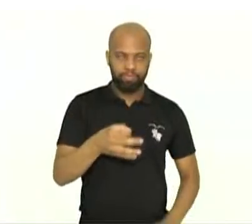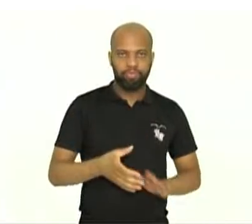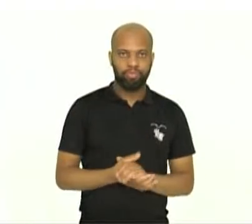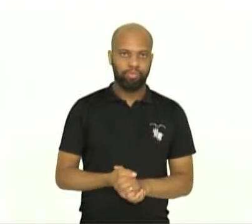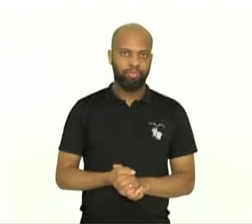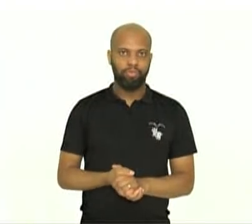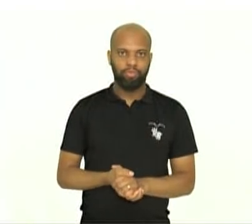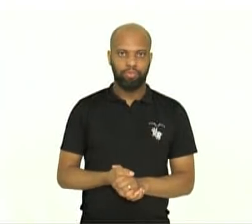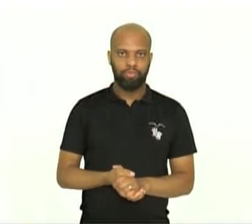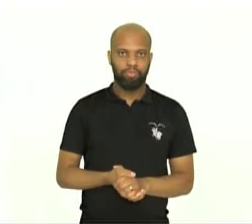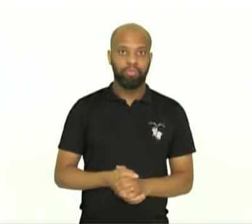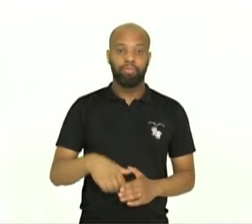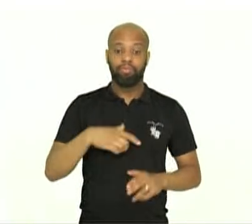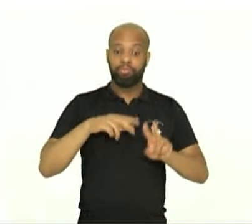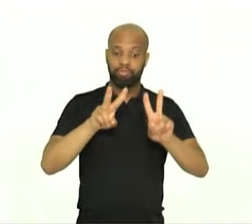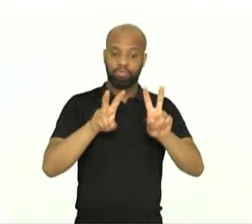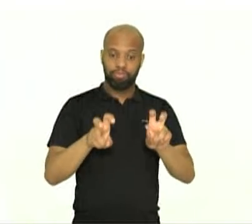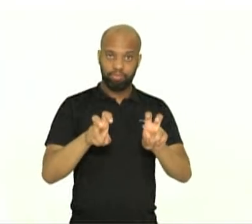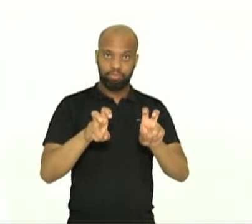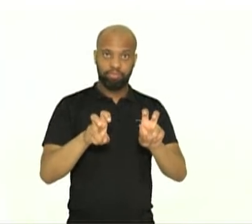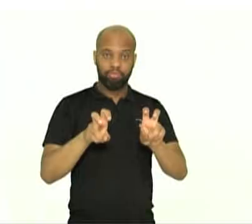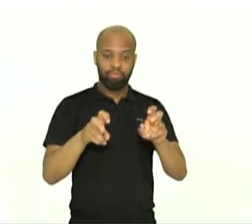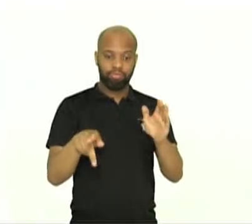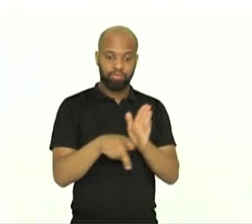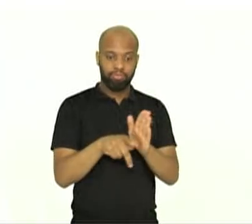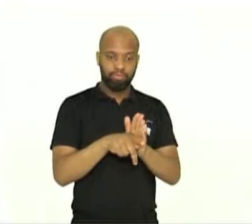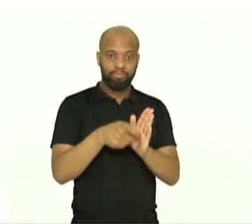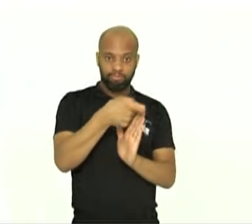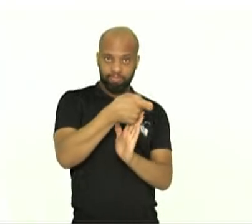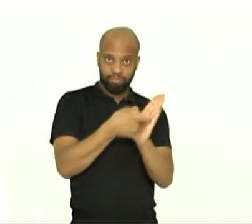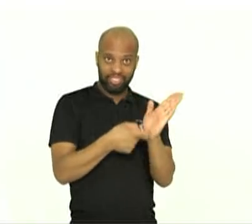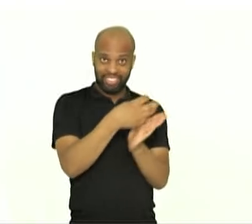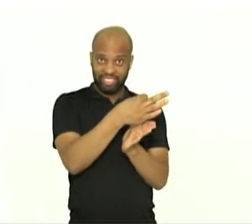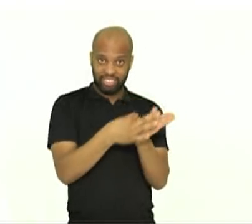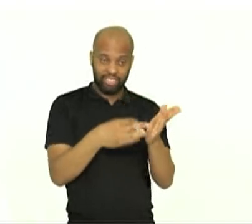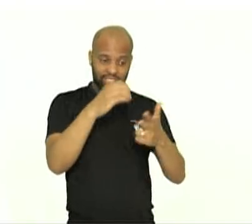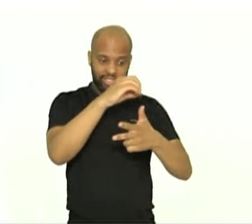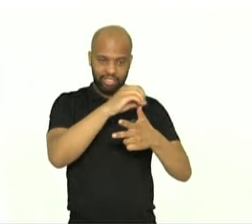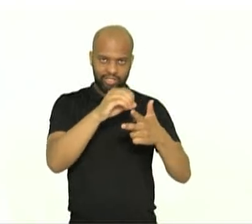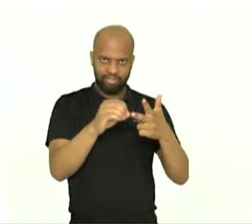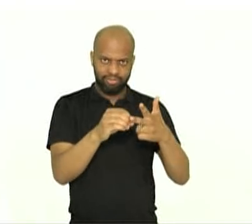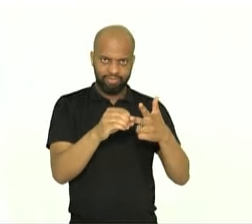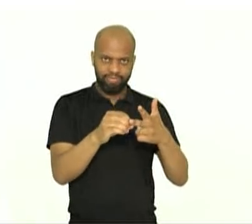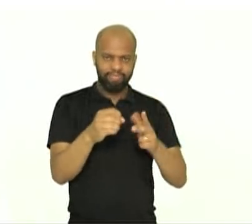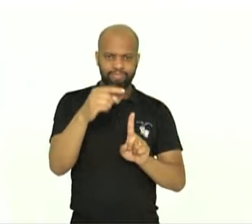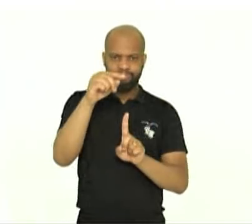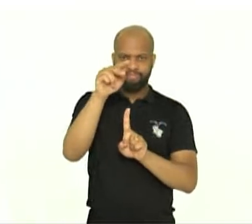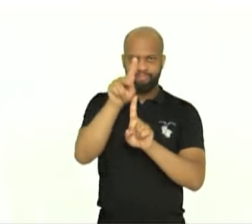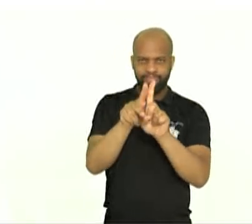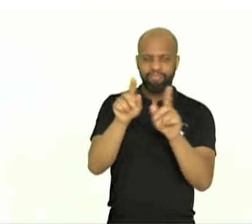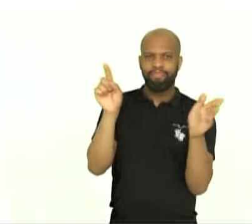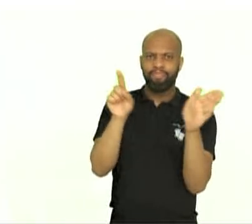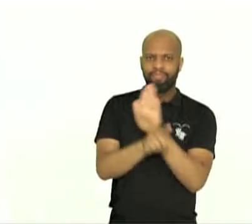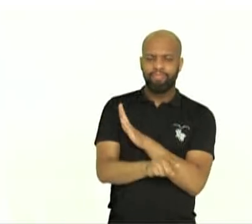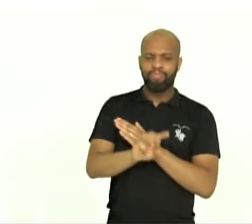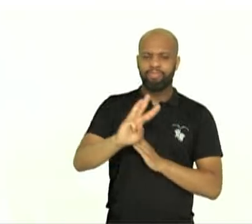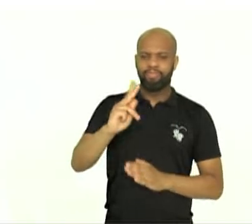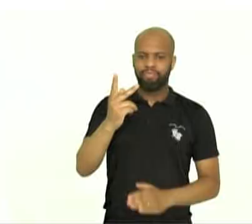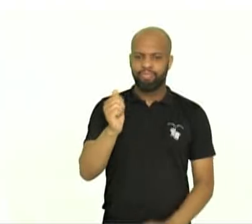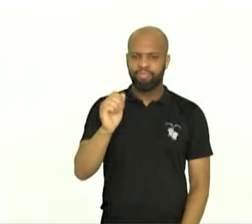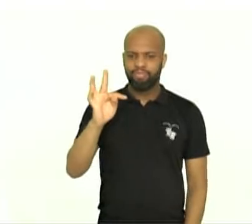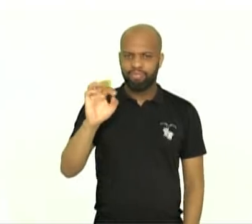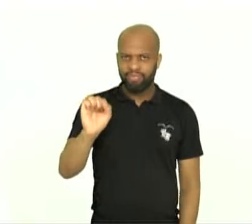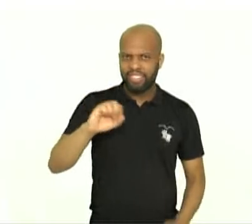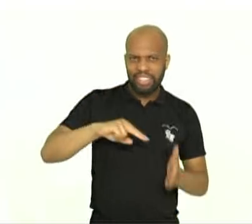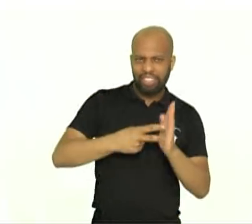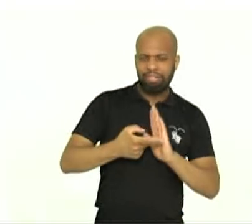se deparar com o tema da redação do Enem, o personagem pergunta "What?", que em inglês você sabe que significa o